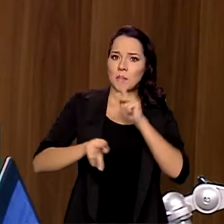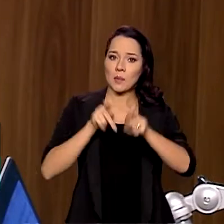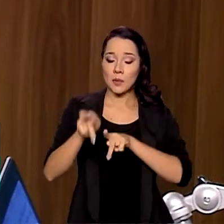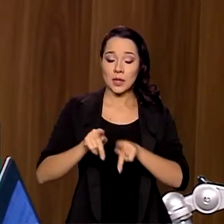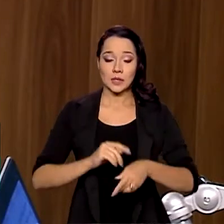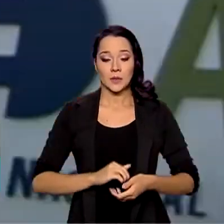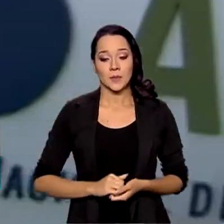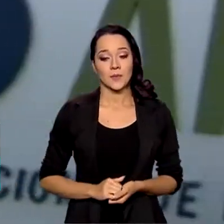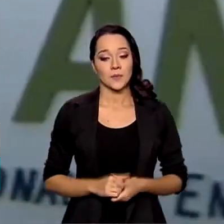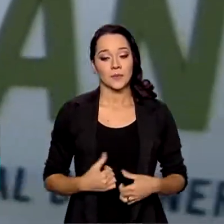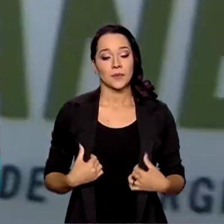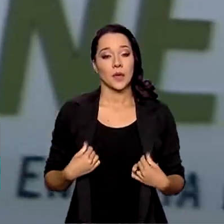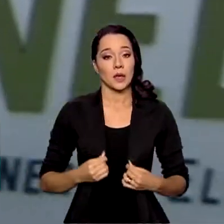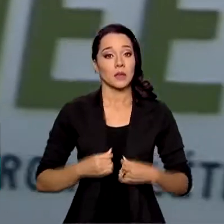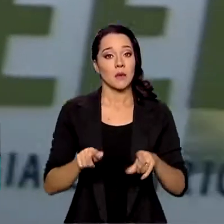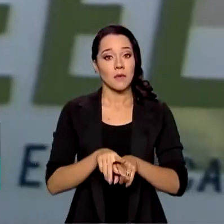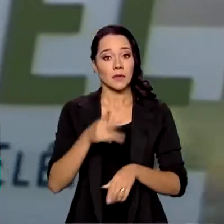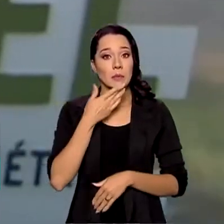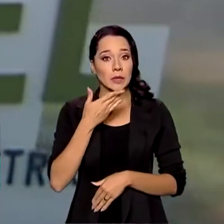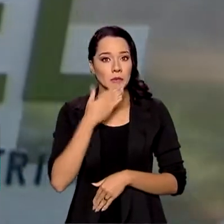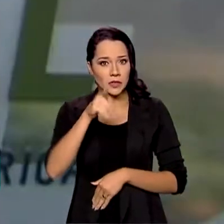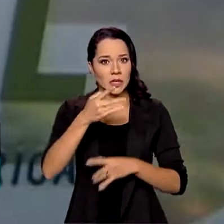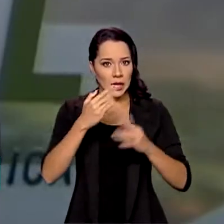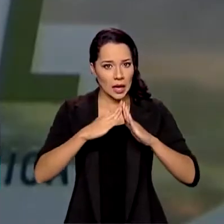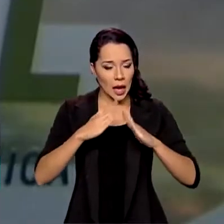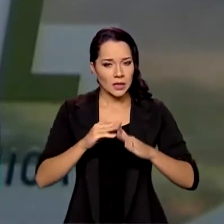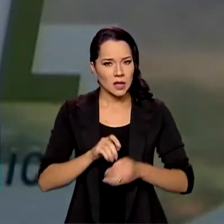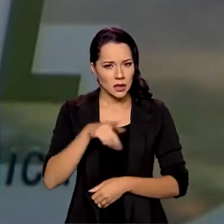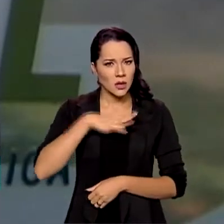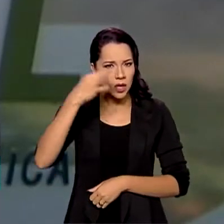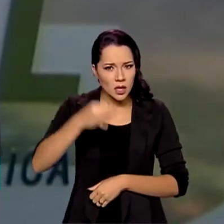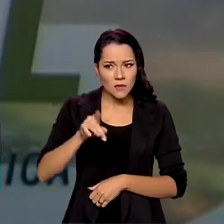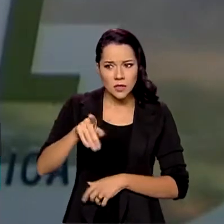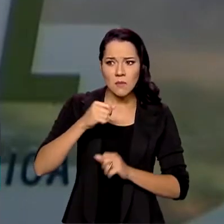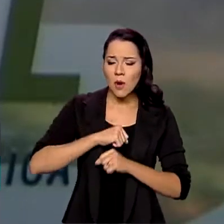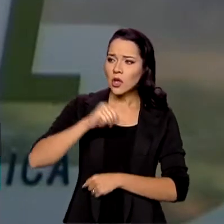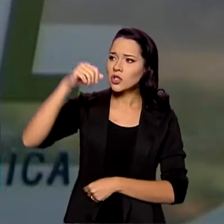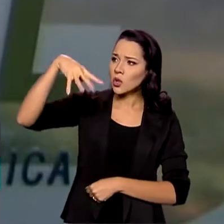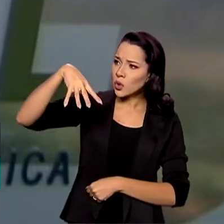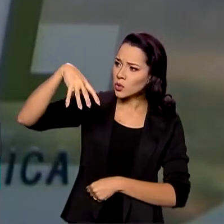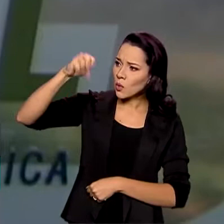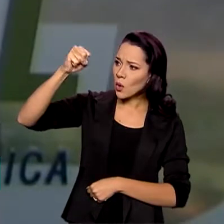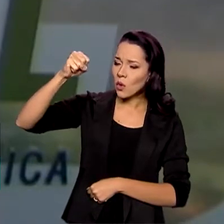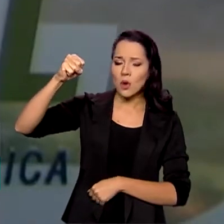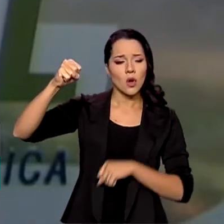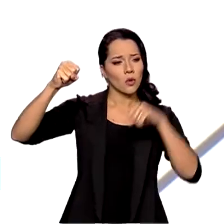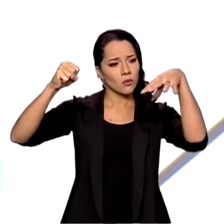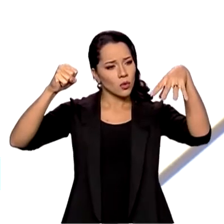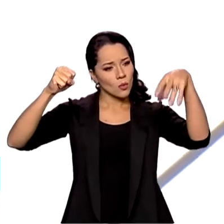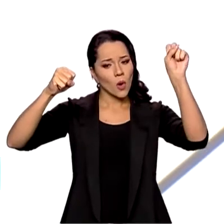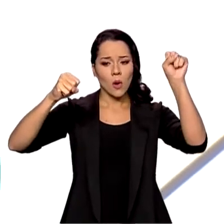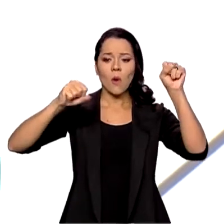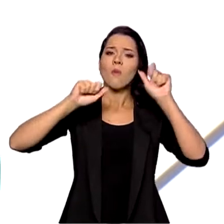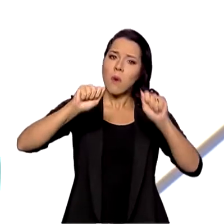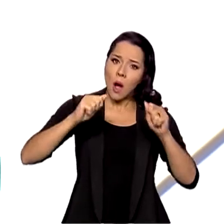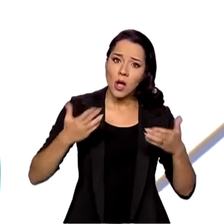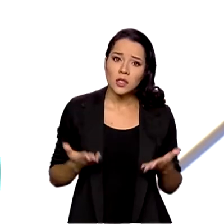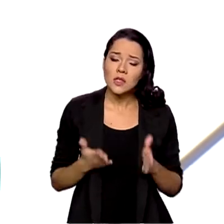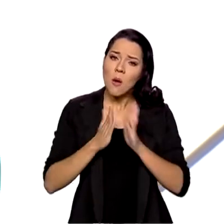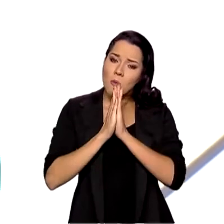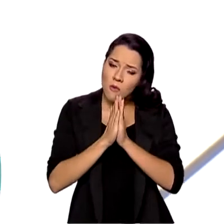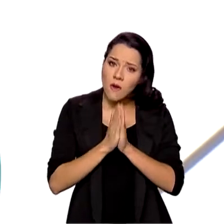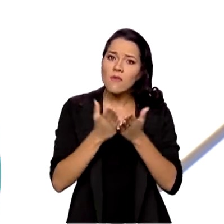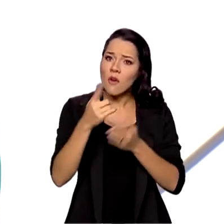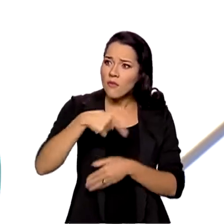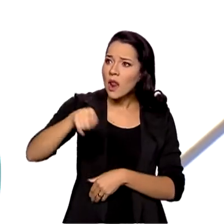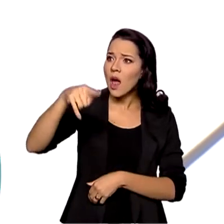população. Eu quero até fazer um apelo a você que está em casa agora. Eu tenho certeza que você pode apagar um ponto de luz na sua casa agora. Eu peço esse favor para